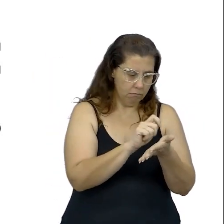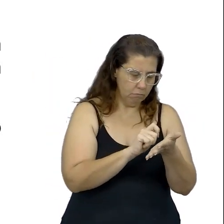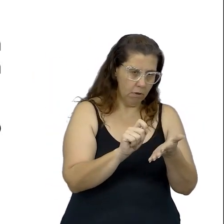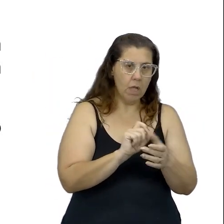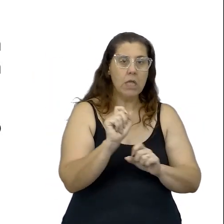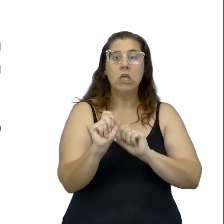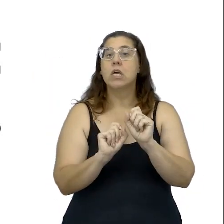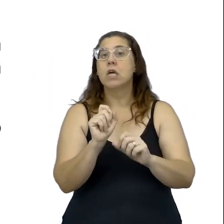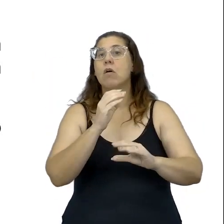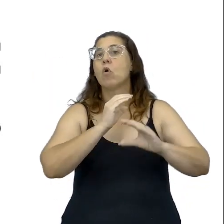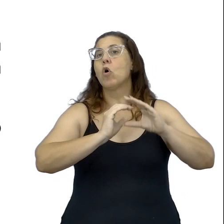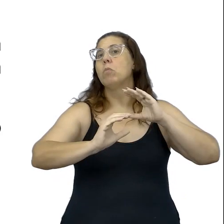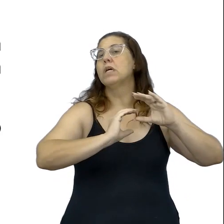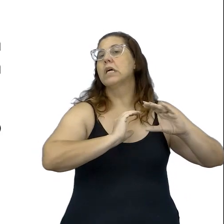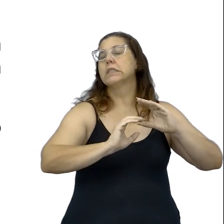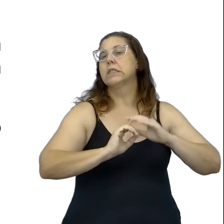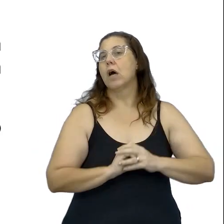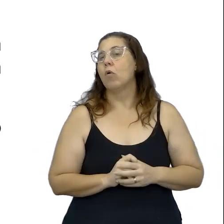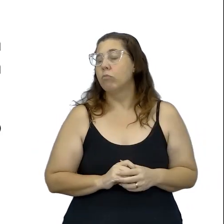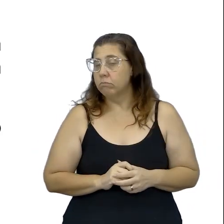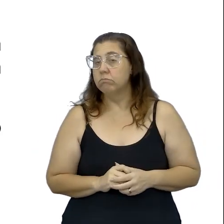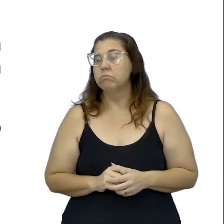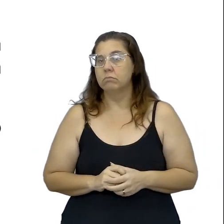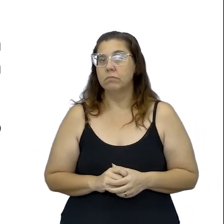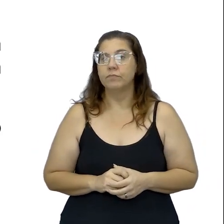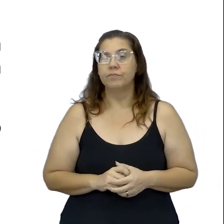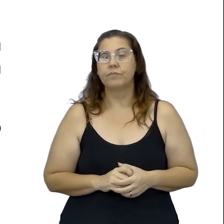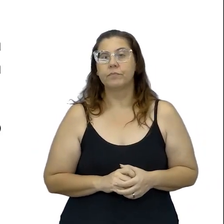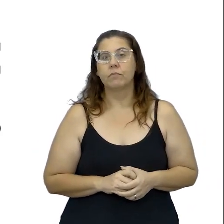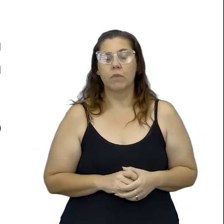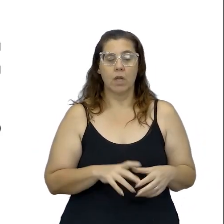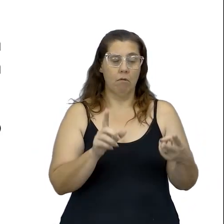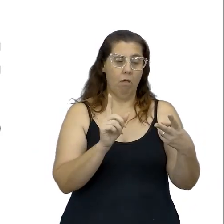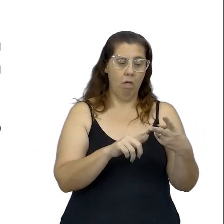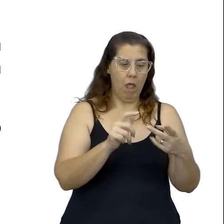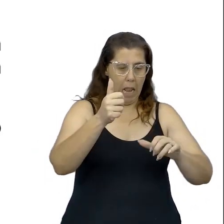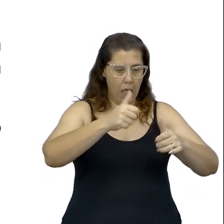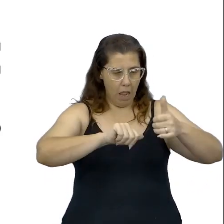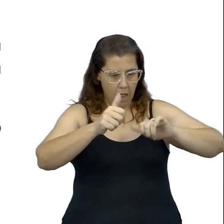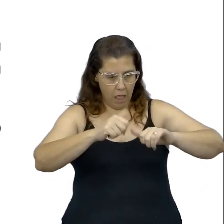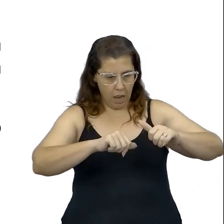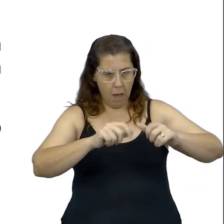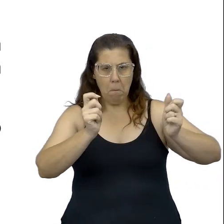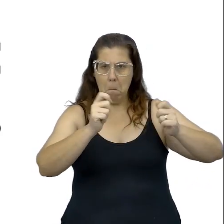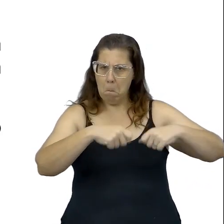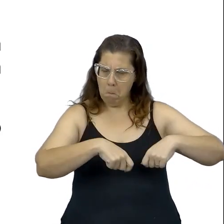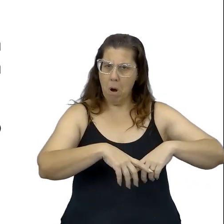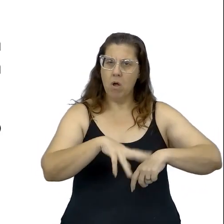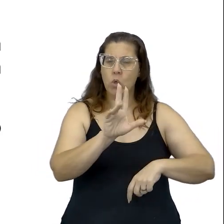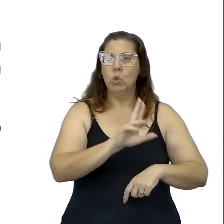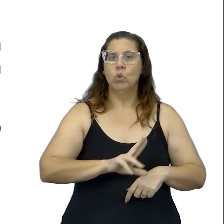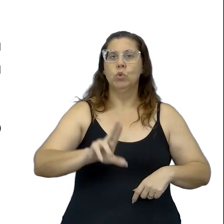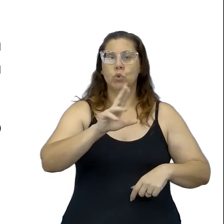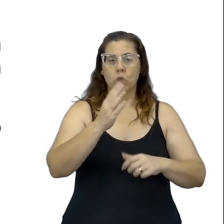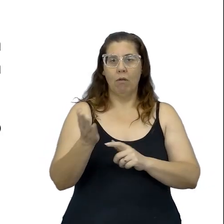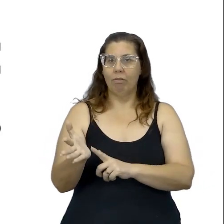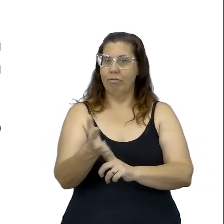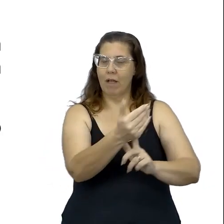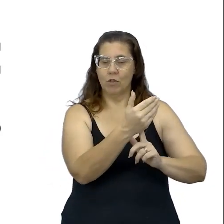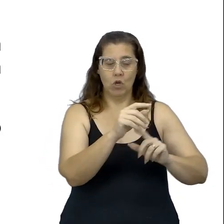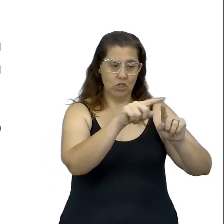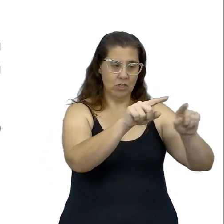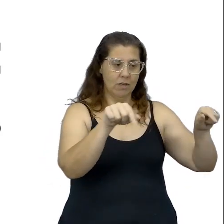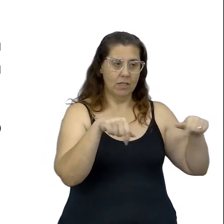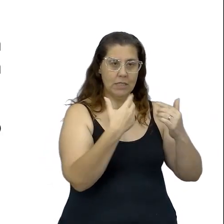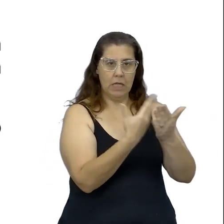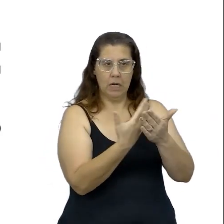fazer a comunicação do produto final, por exemplo, analisar as possibilidades de usos da tecnologia em sala de aula